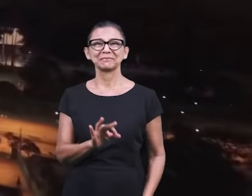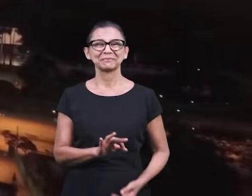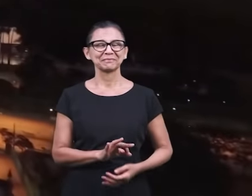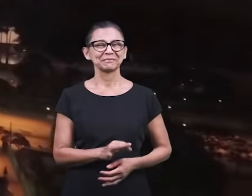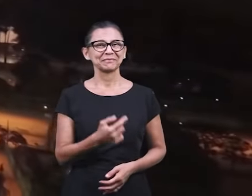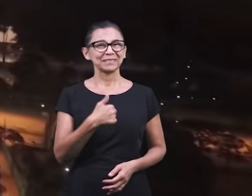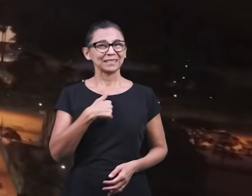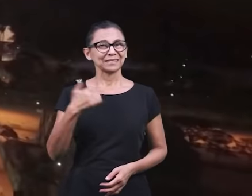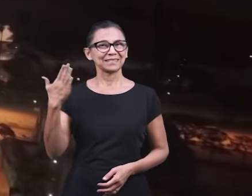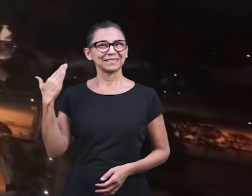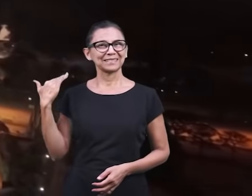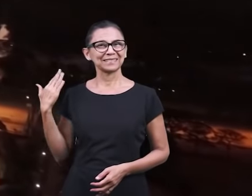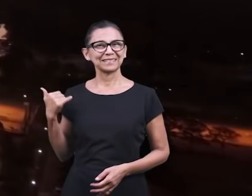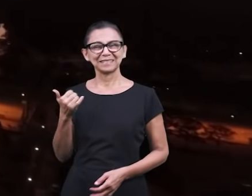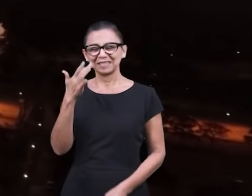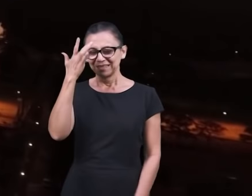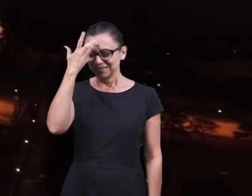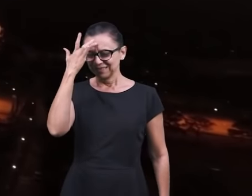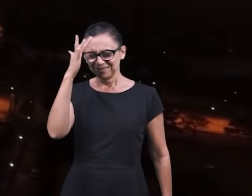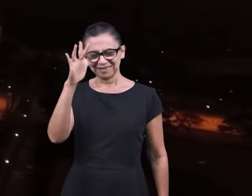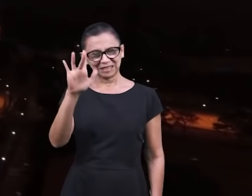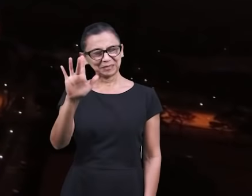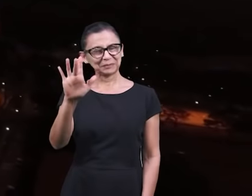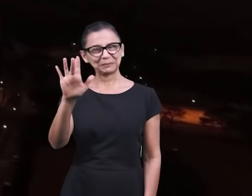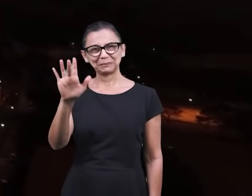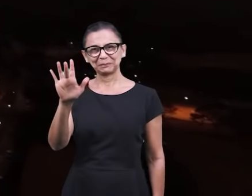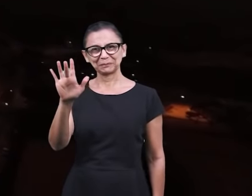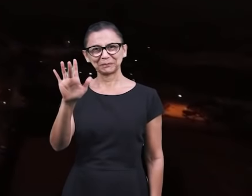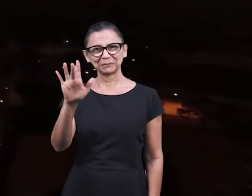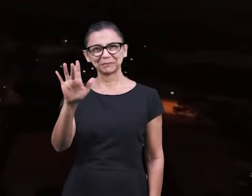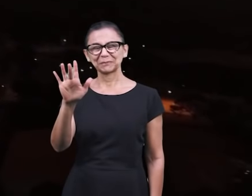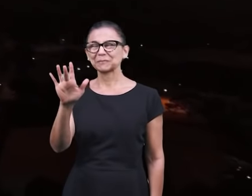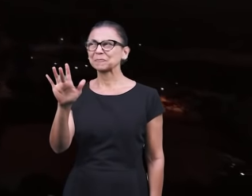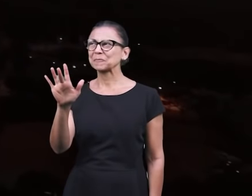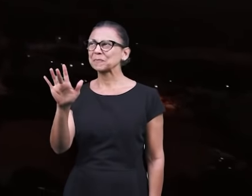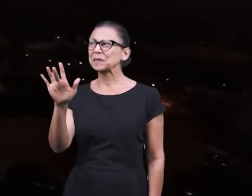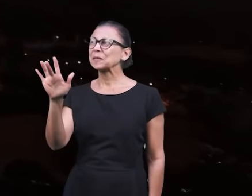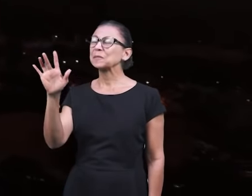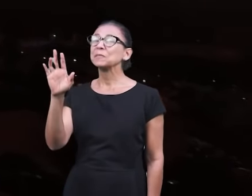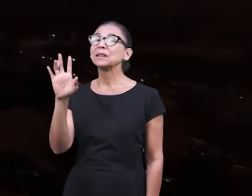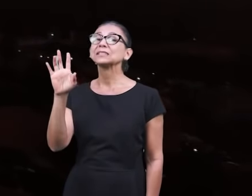ser feliz. Eu também não sabia,